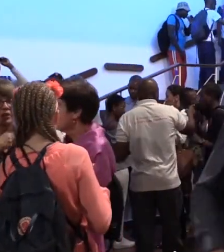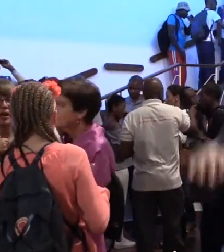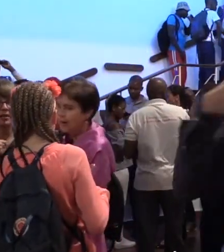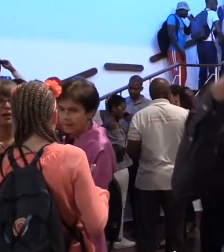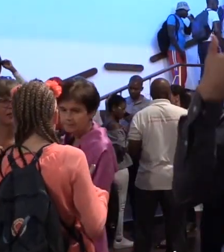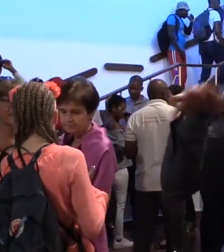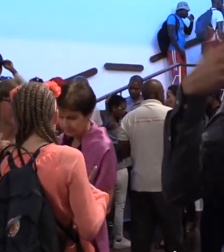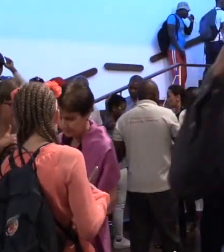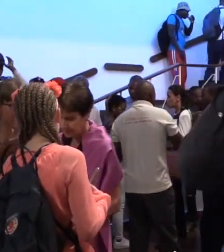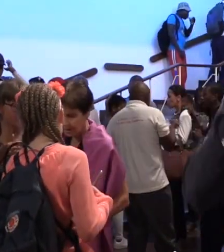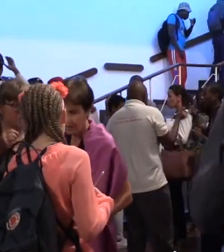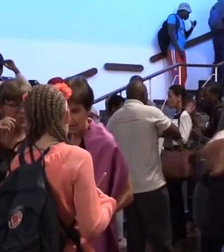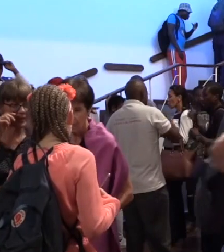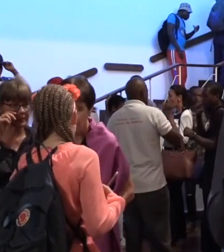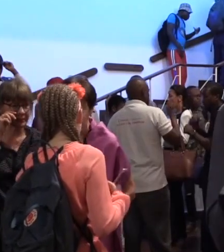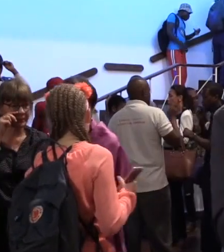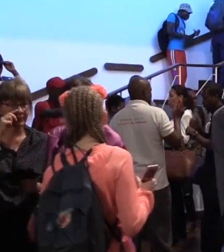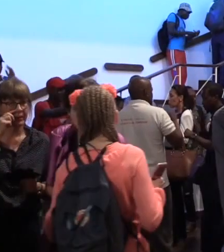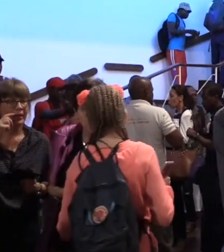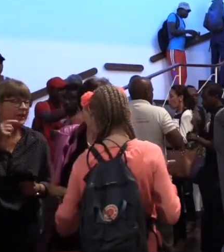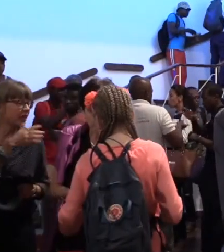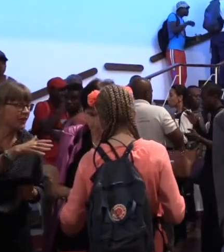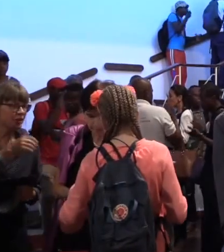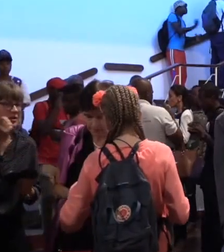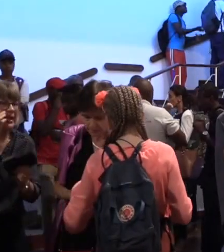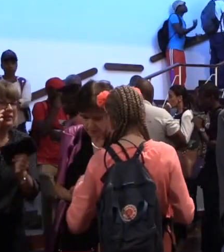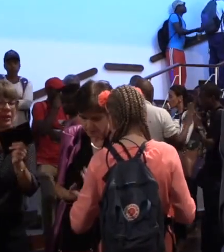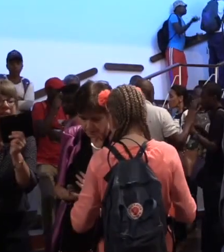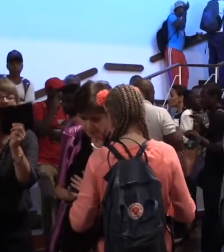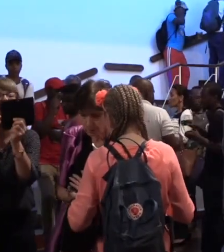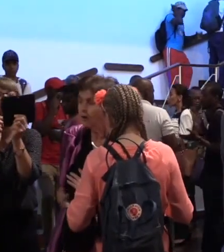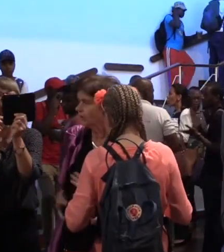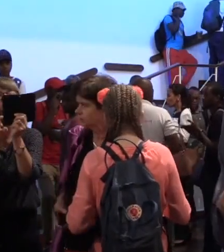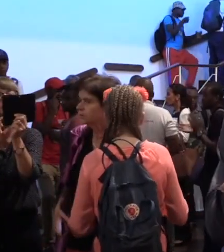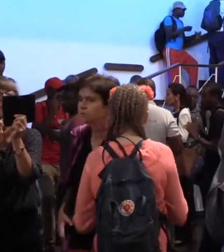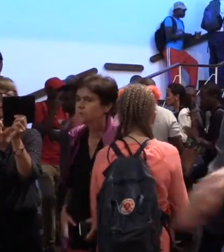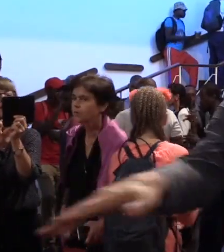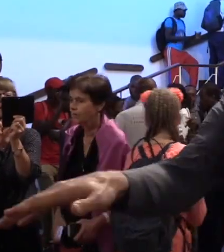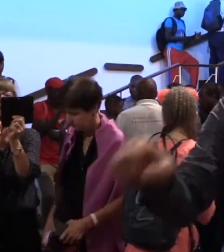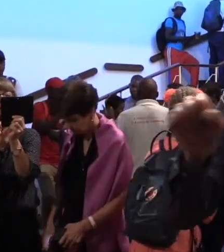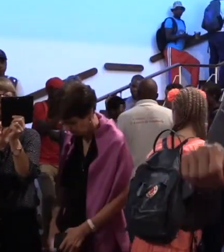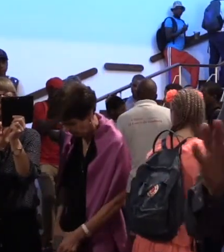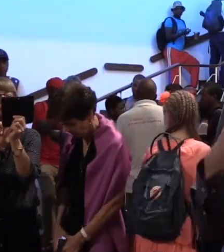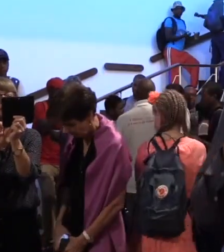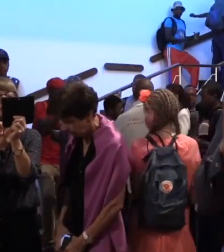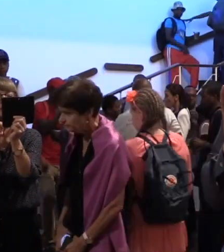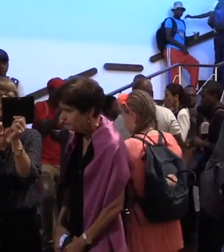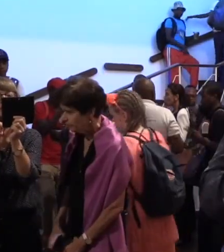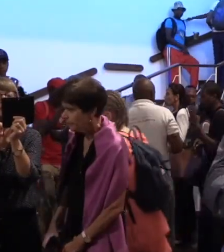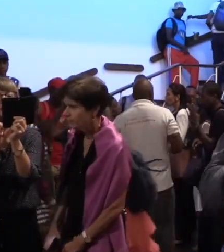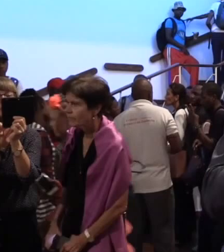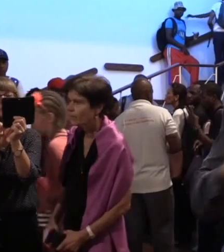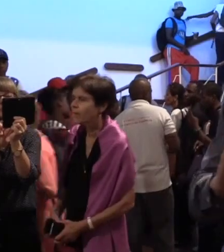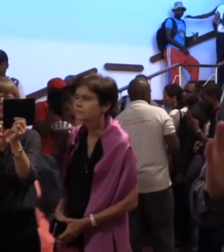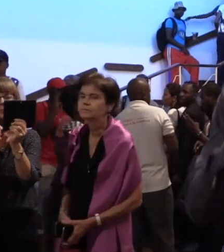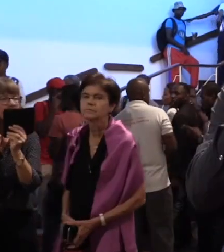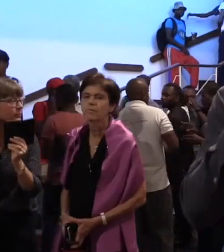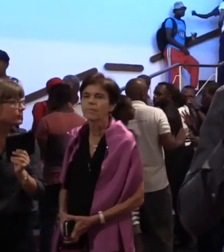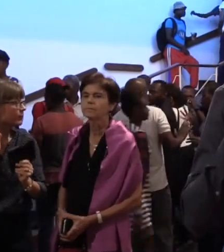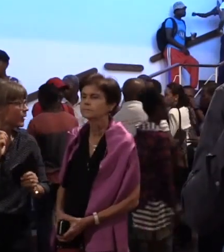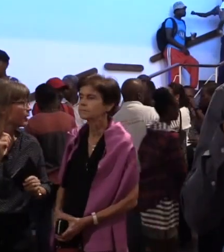É preciso respeitar a cultura local, entender que desafios existem e qual é a melhor forma de